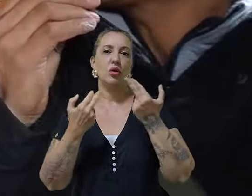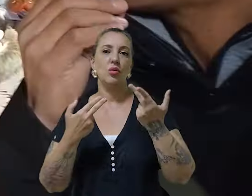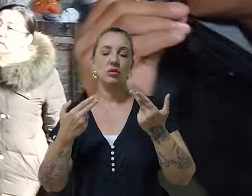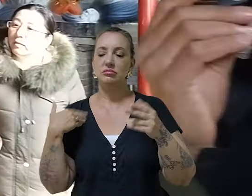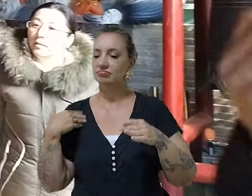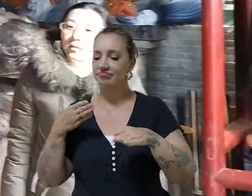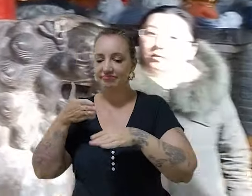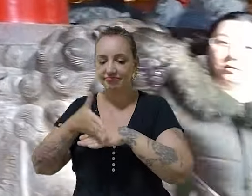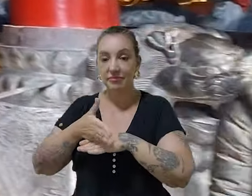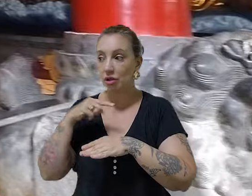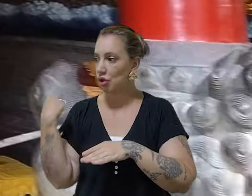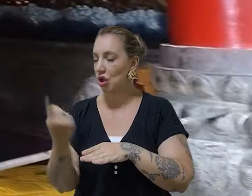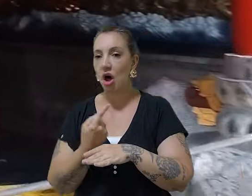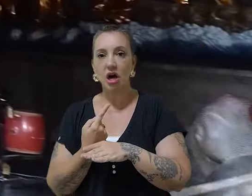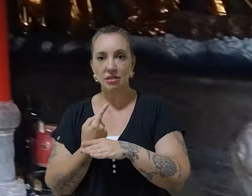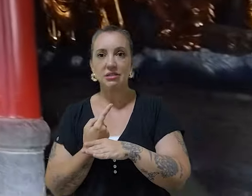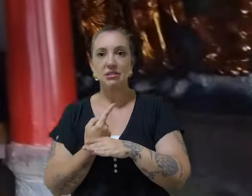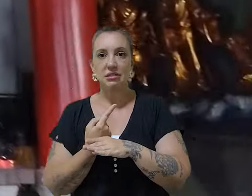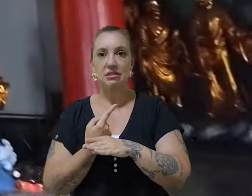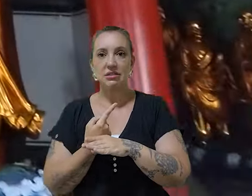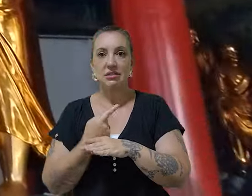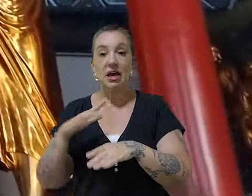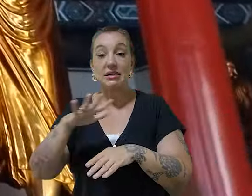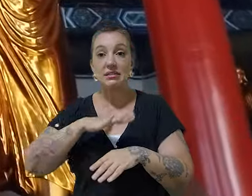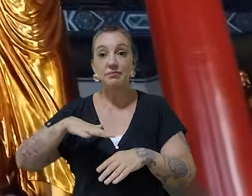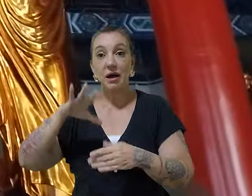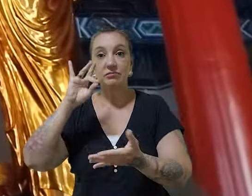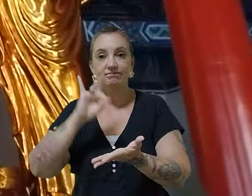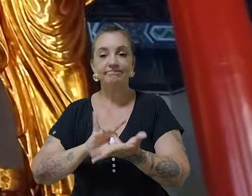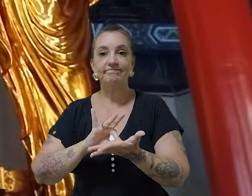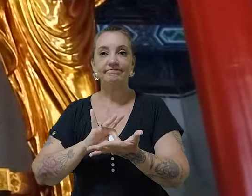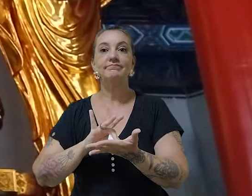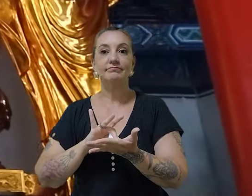gente entrou aqui, é um espaço que realmente